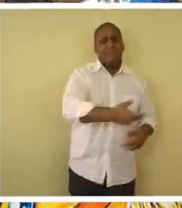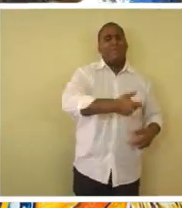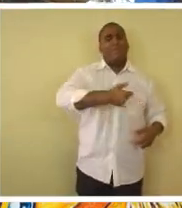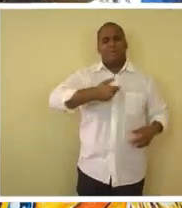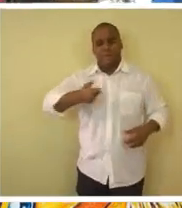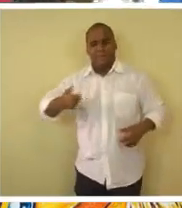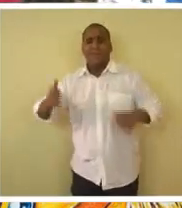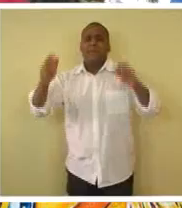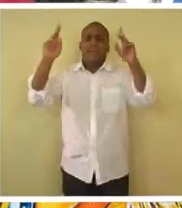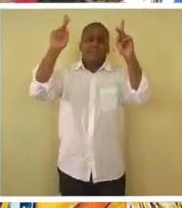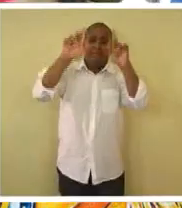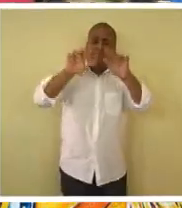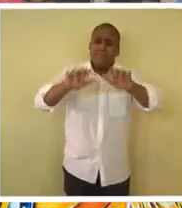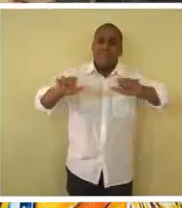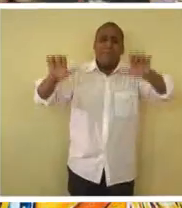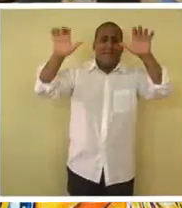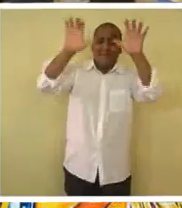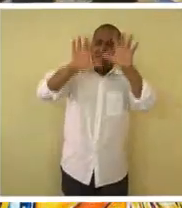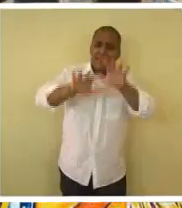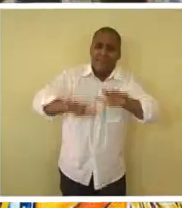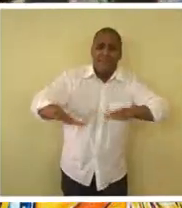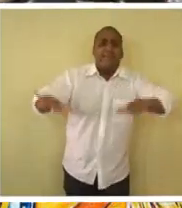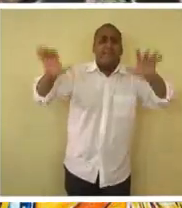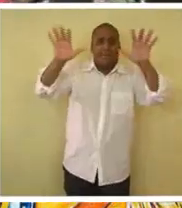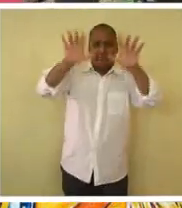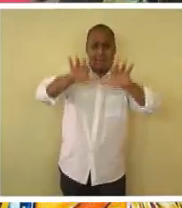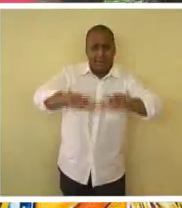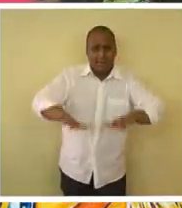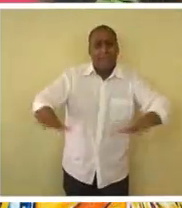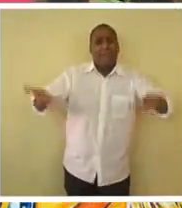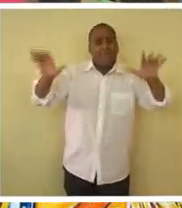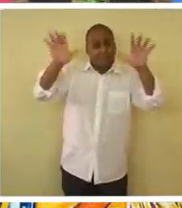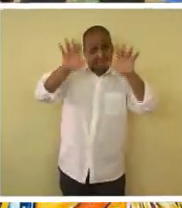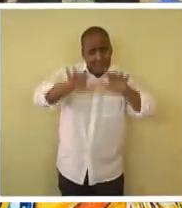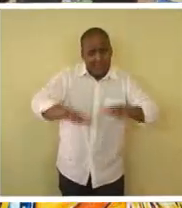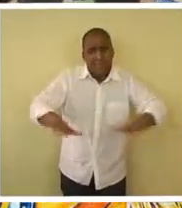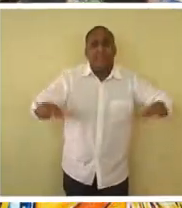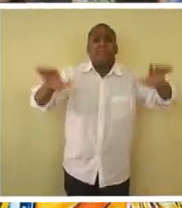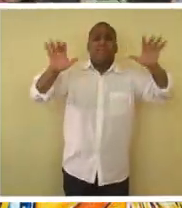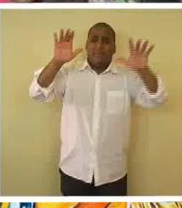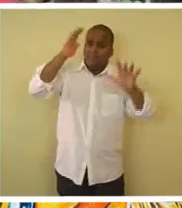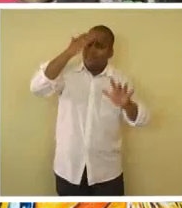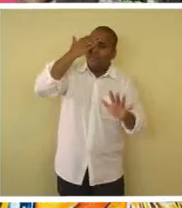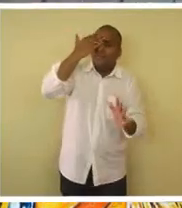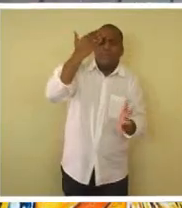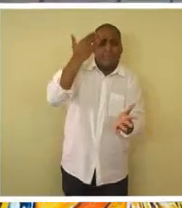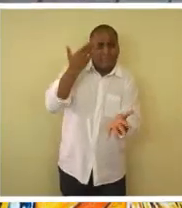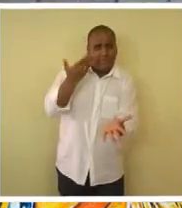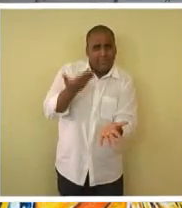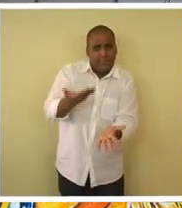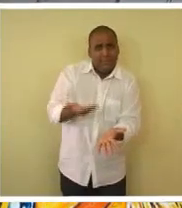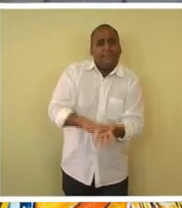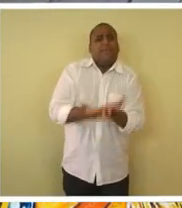A paz paz Não existo sem meus pais A paz